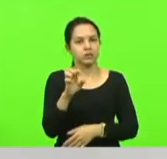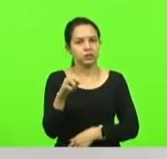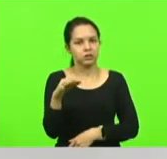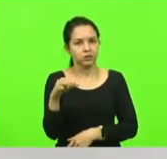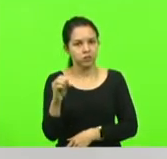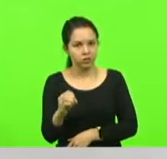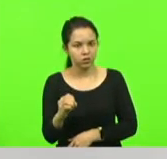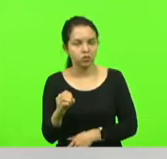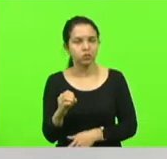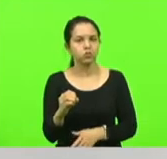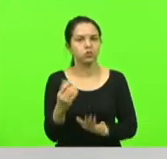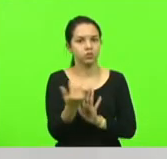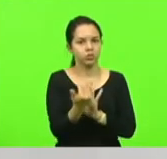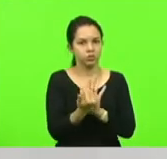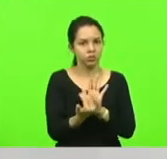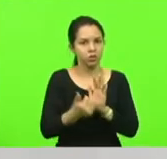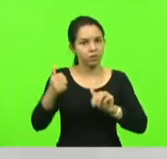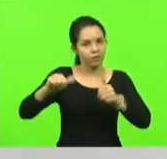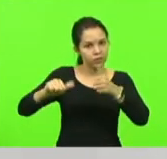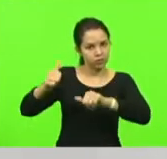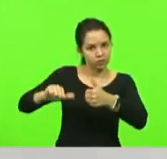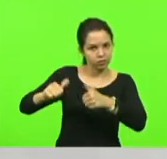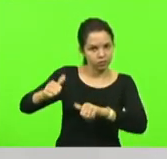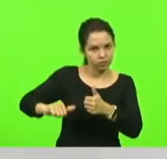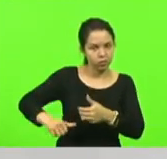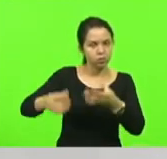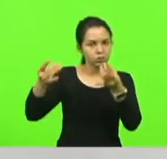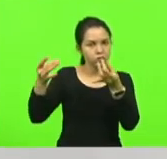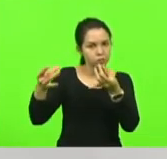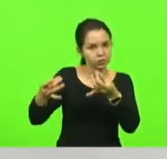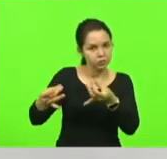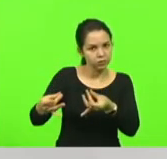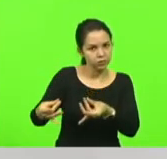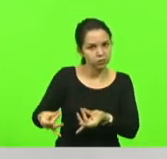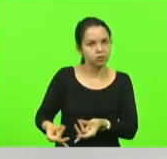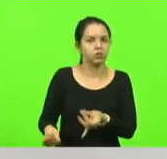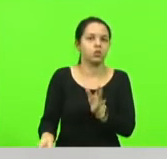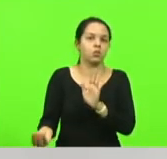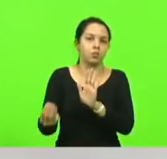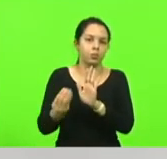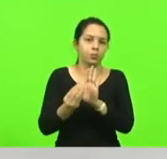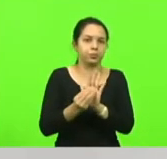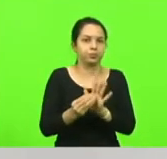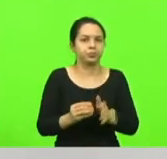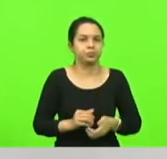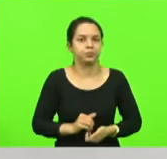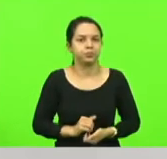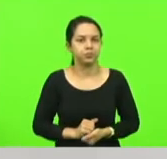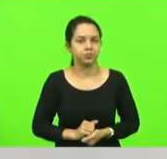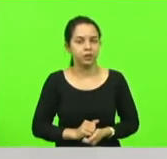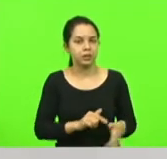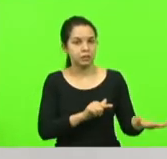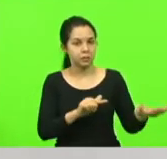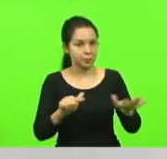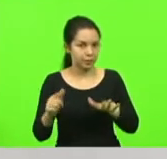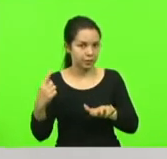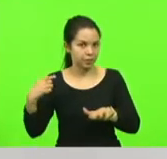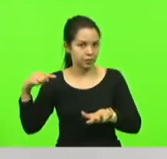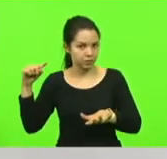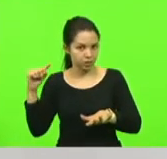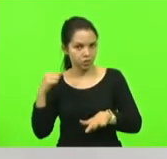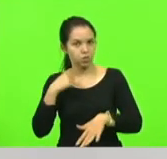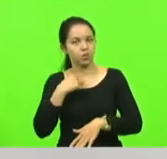requisitos de avaliação da conformidade específicos relacionados. Então, na semana passada, eu estive em